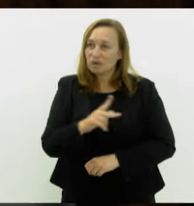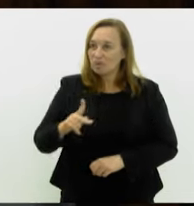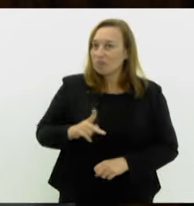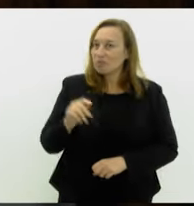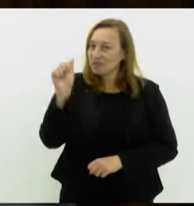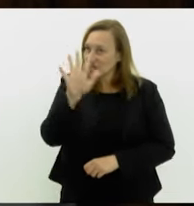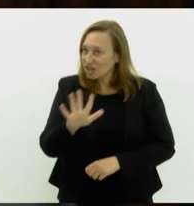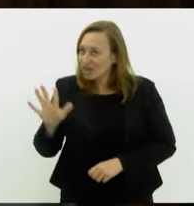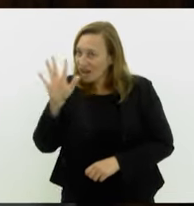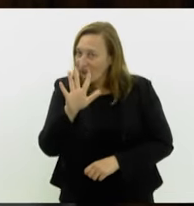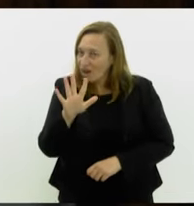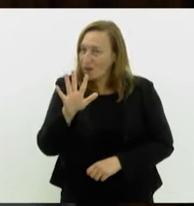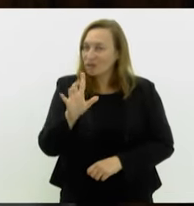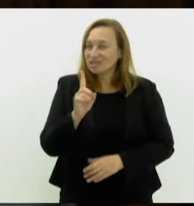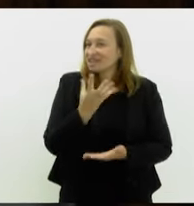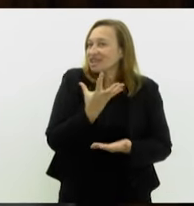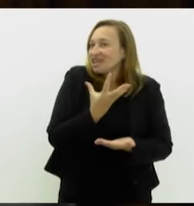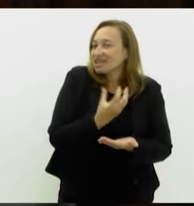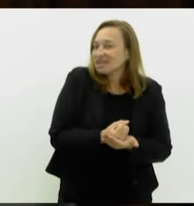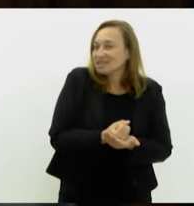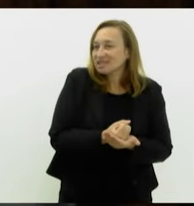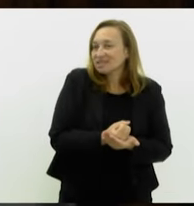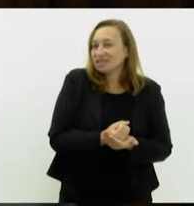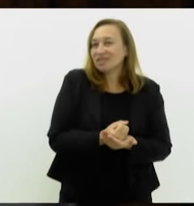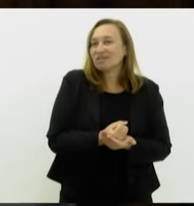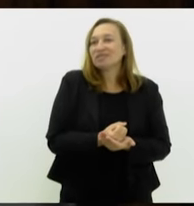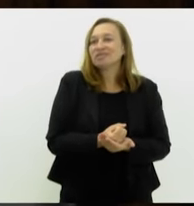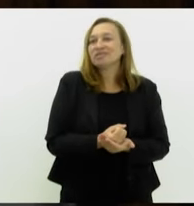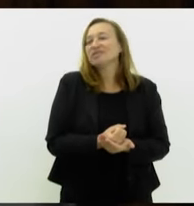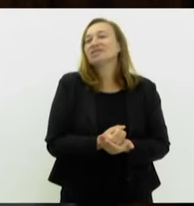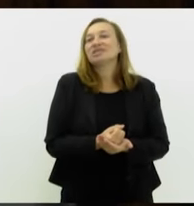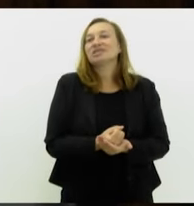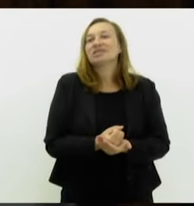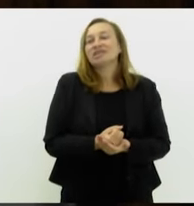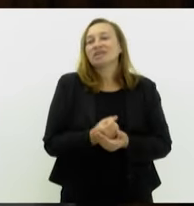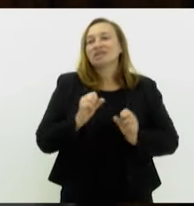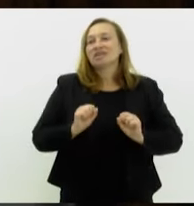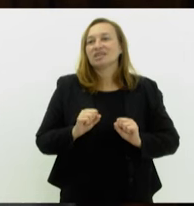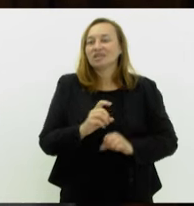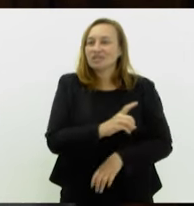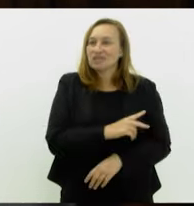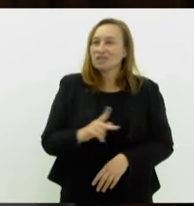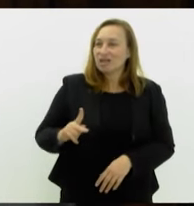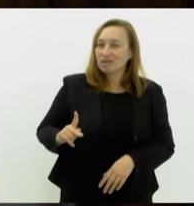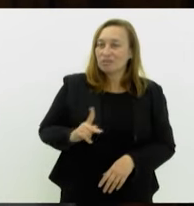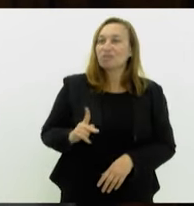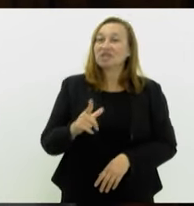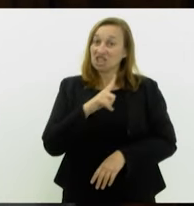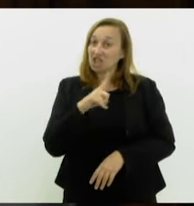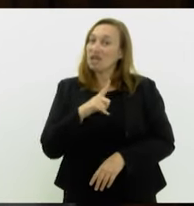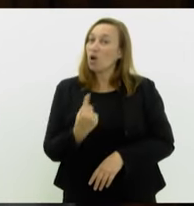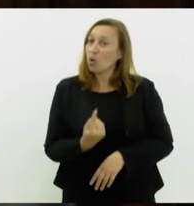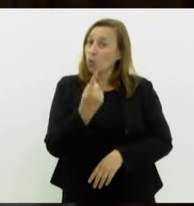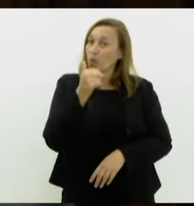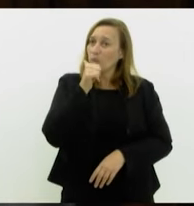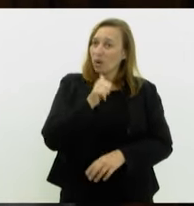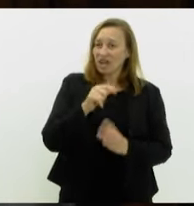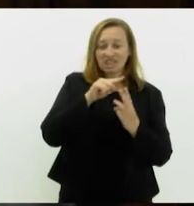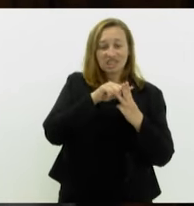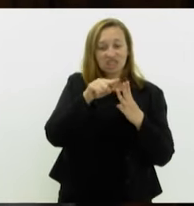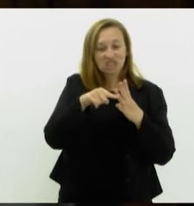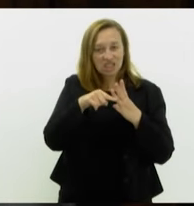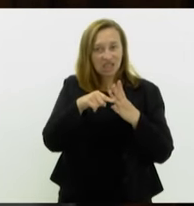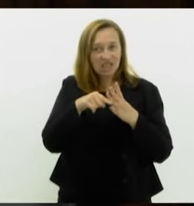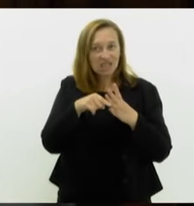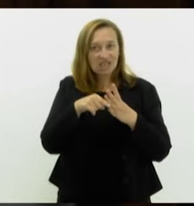registrar que esse ano na eleição da Defensoria Pública nós teríamos uma mulher porque as três candidaturas